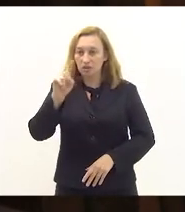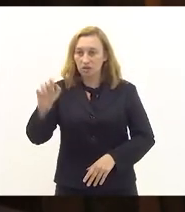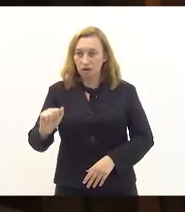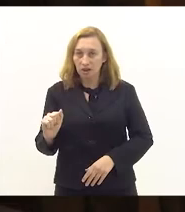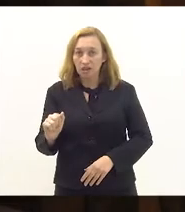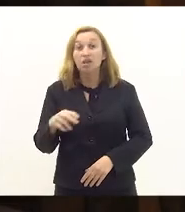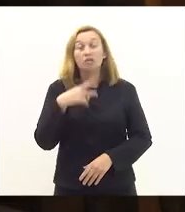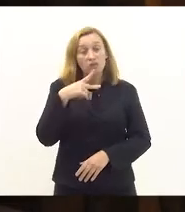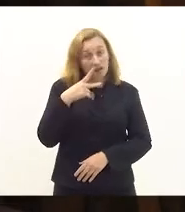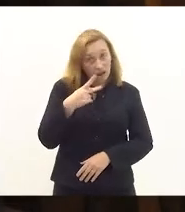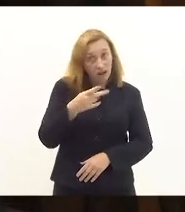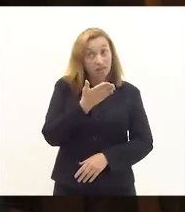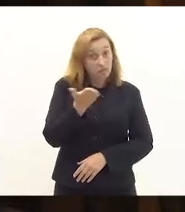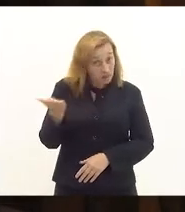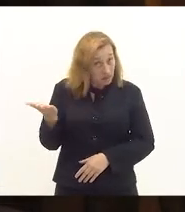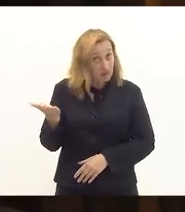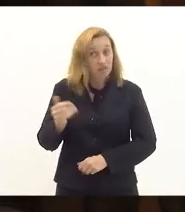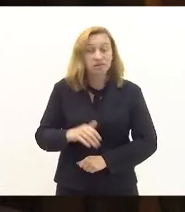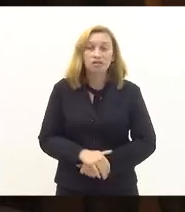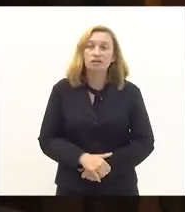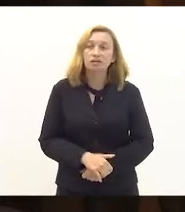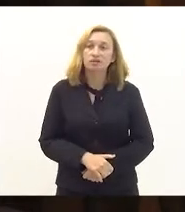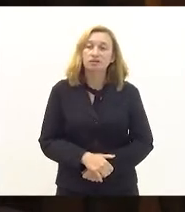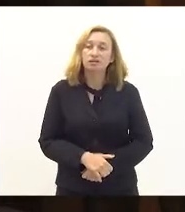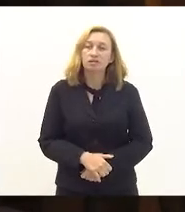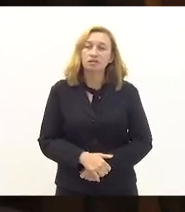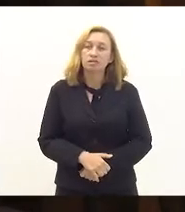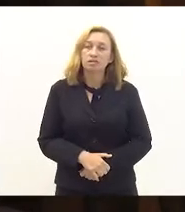E vou dizer a vocês uma coisa.